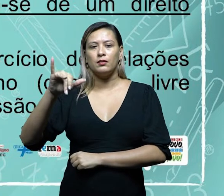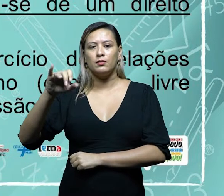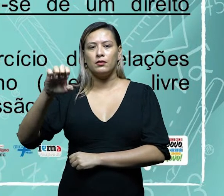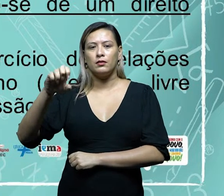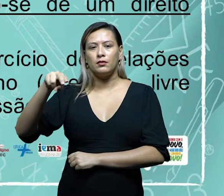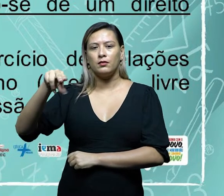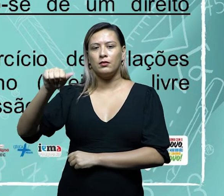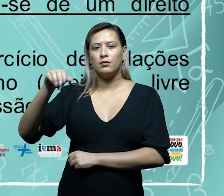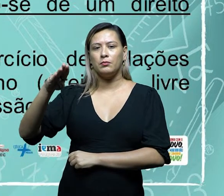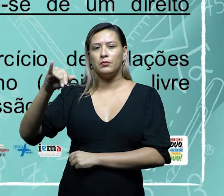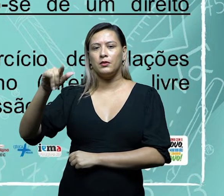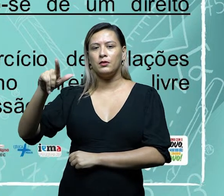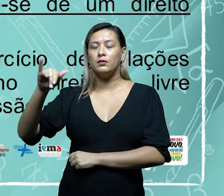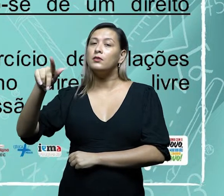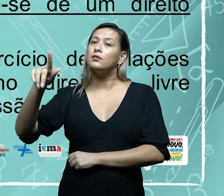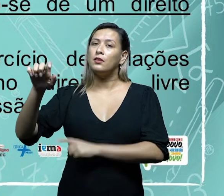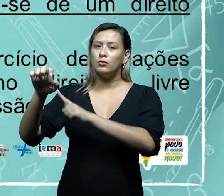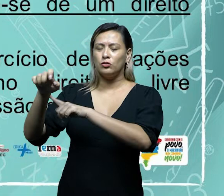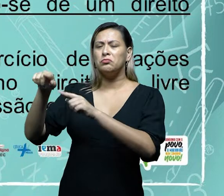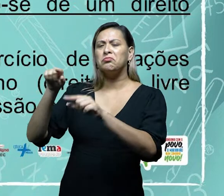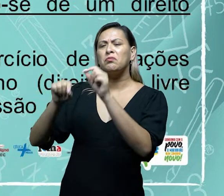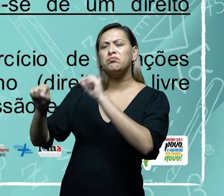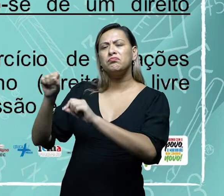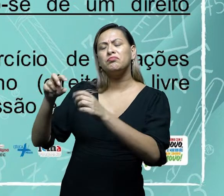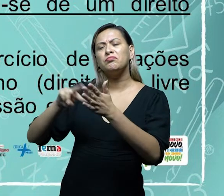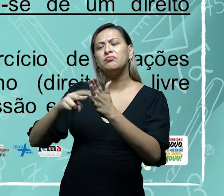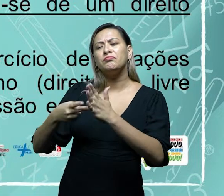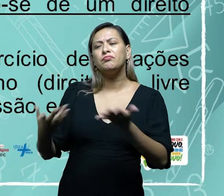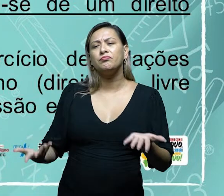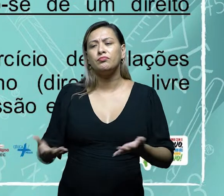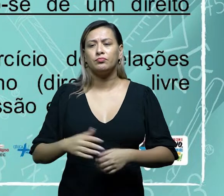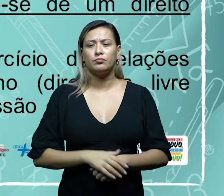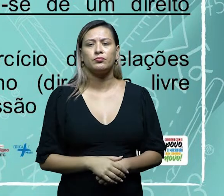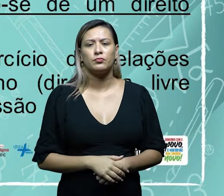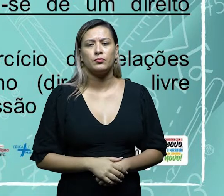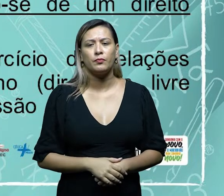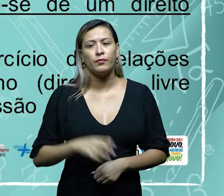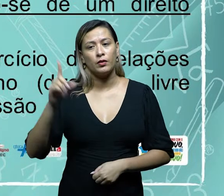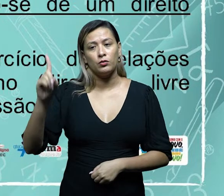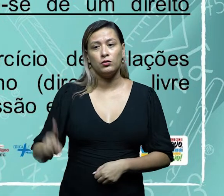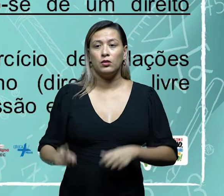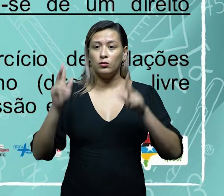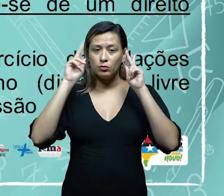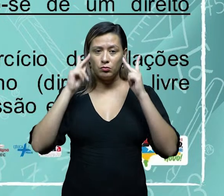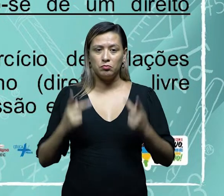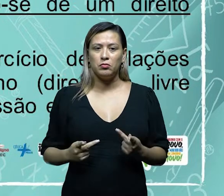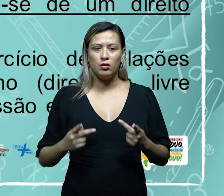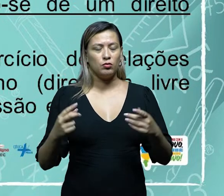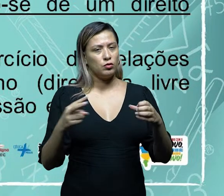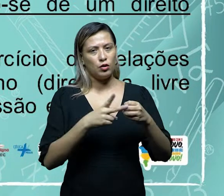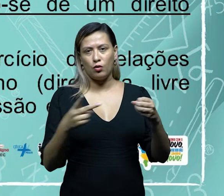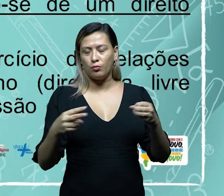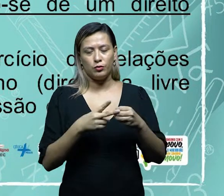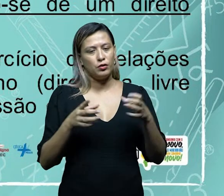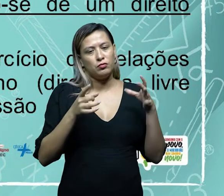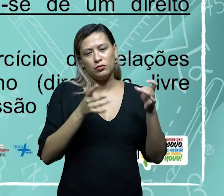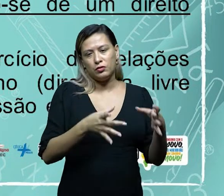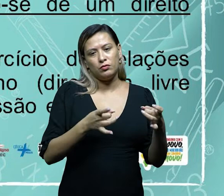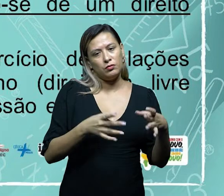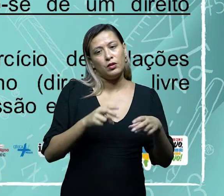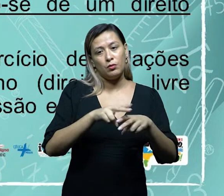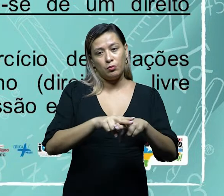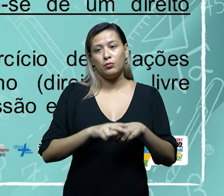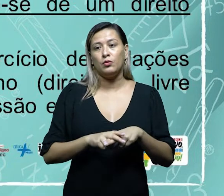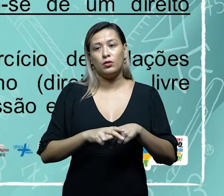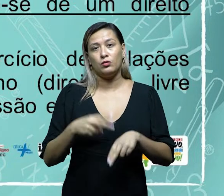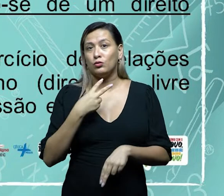inalienabilidade, ela diz que, significa que, né, os direitos humanos, eles não são objetos de comércio e, portanto, não podem